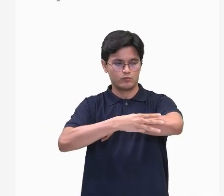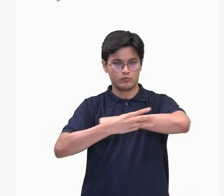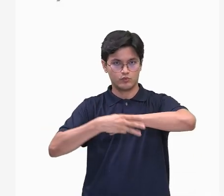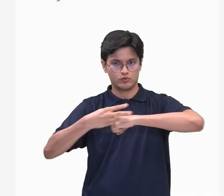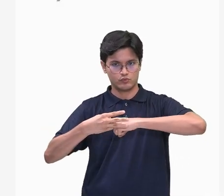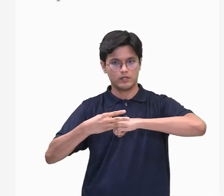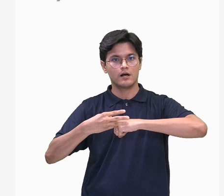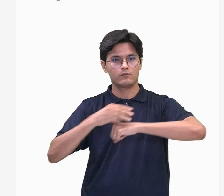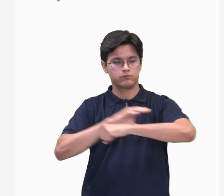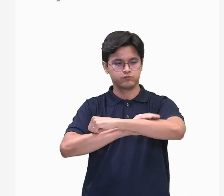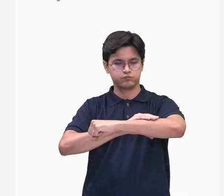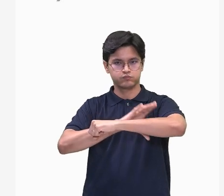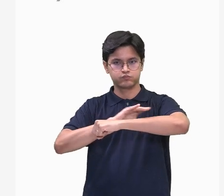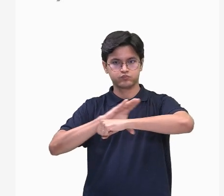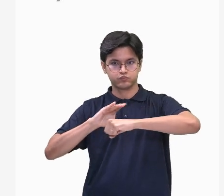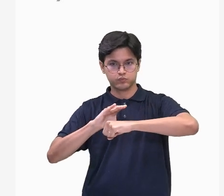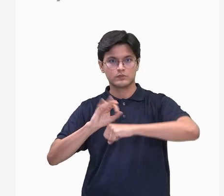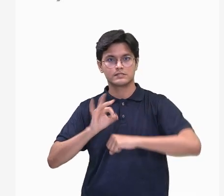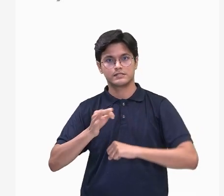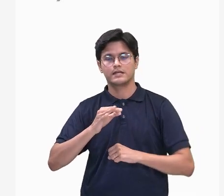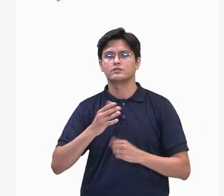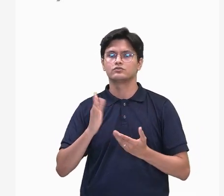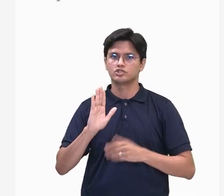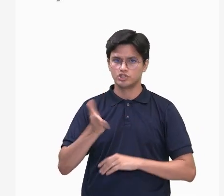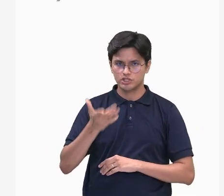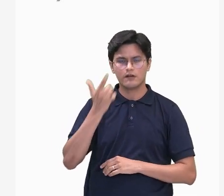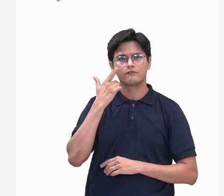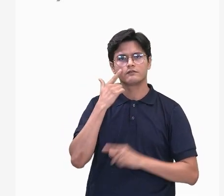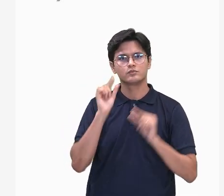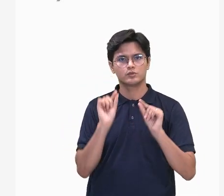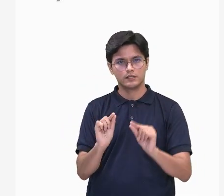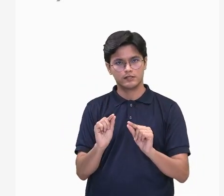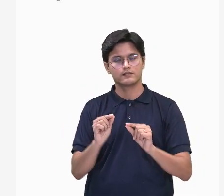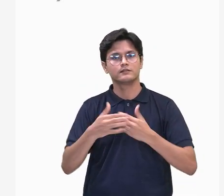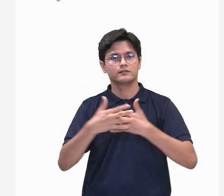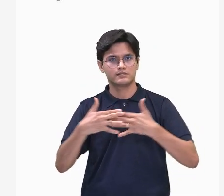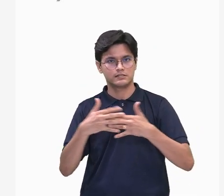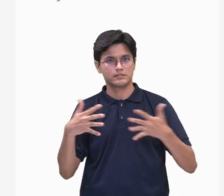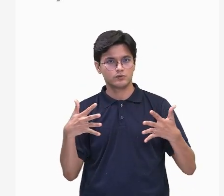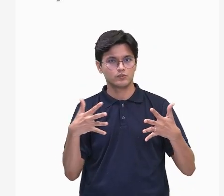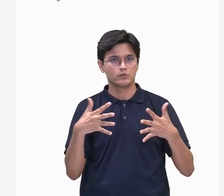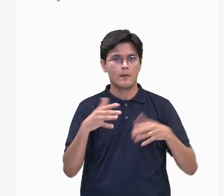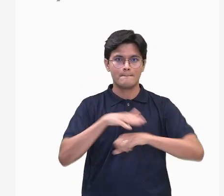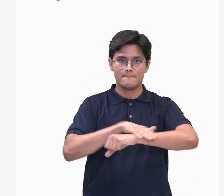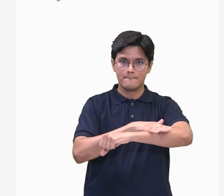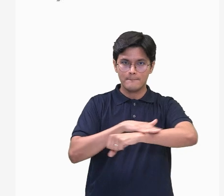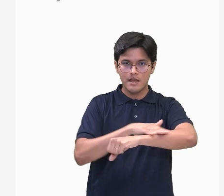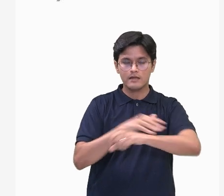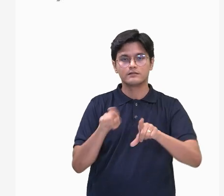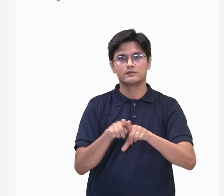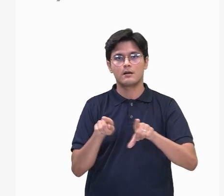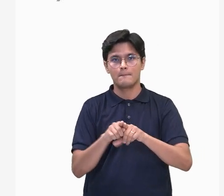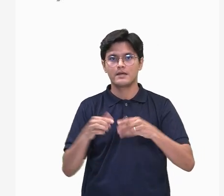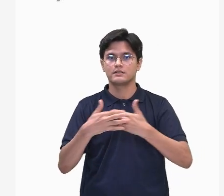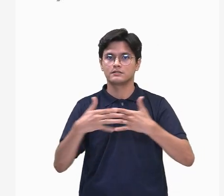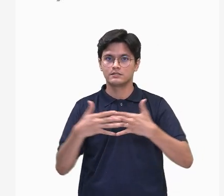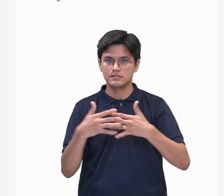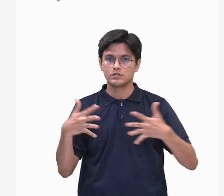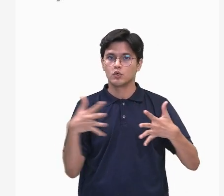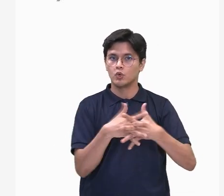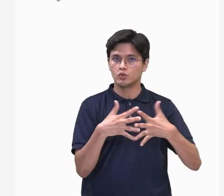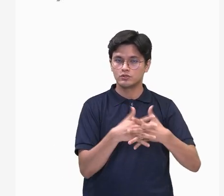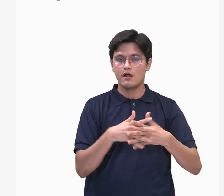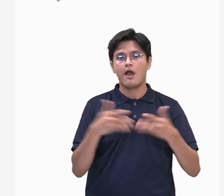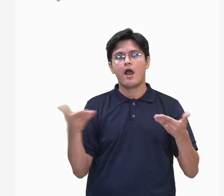Olha só, nós já vimos o tecido epitelial, vimos o tecido conjuntivo e agora a gente vai observar a importância